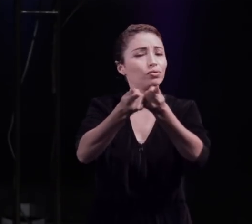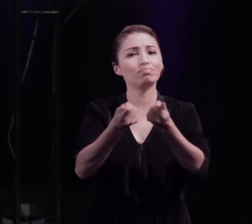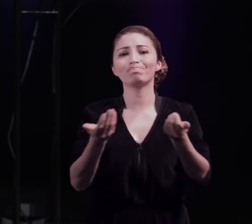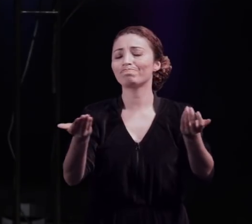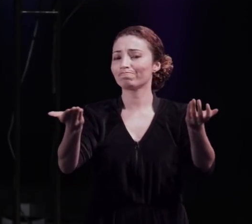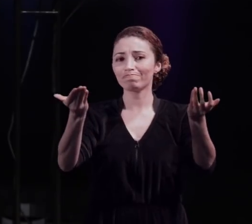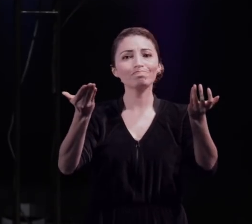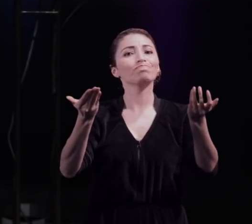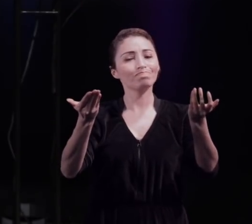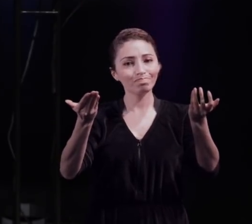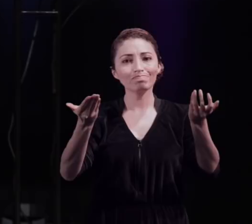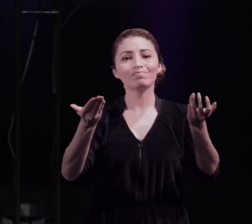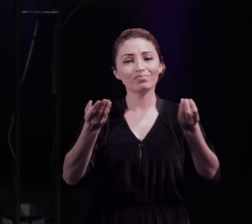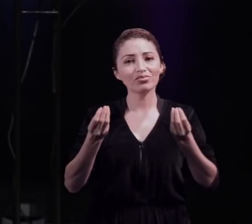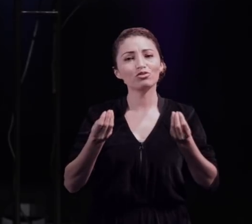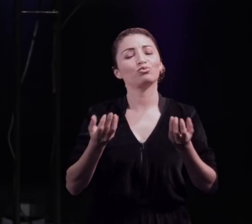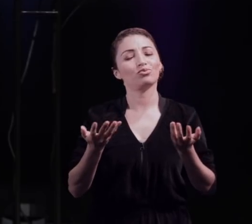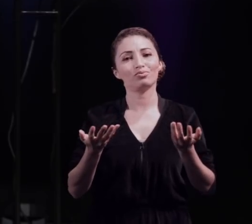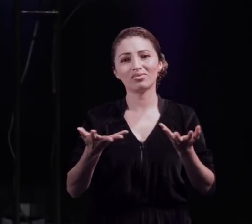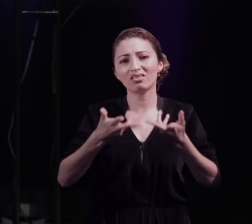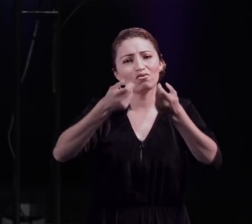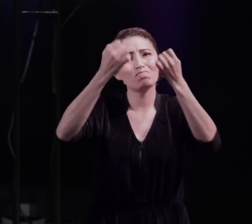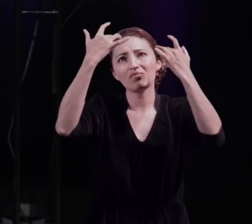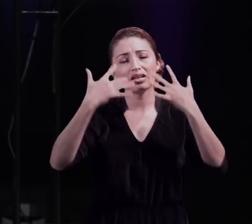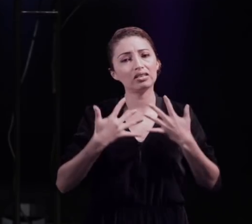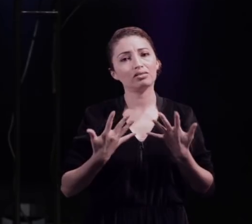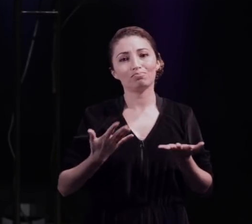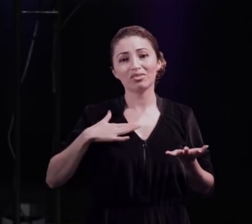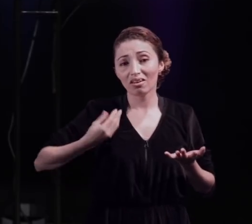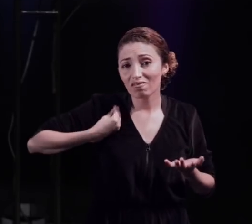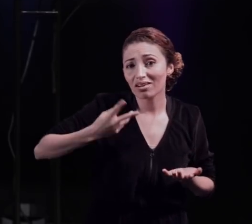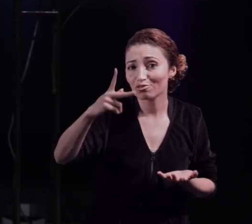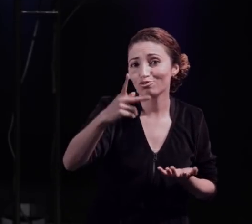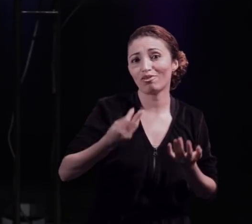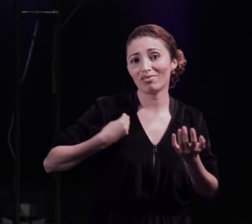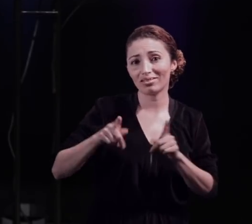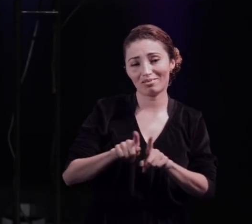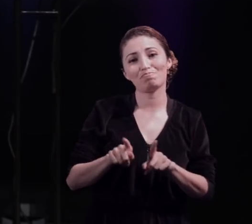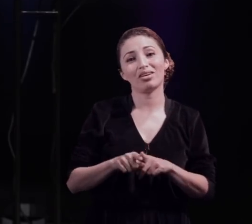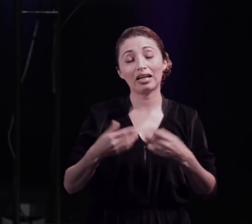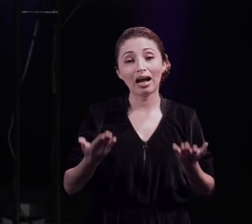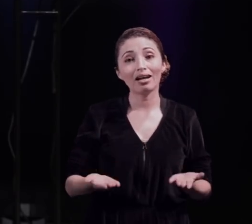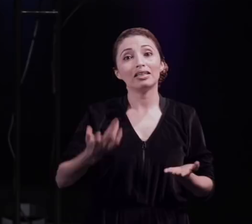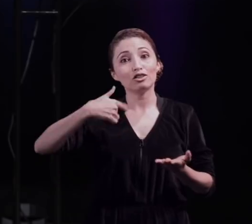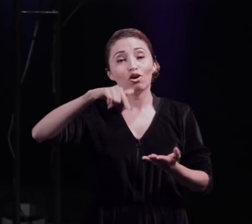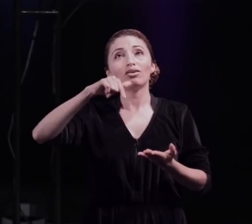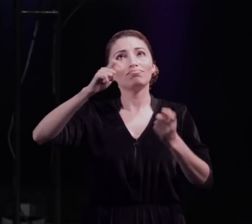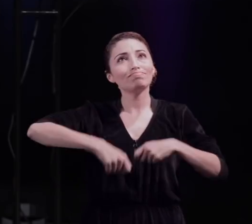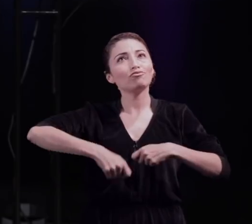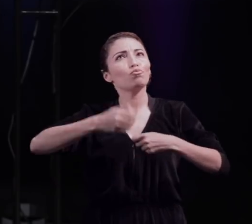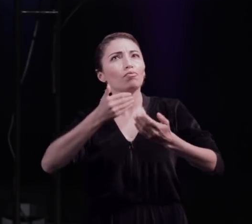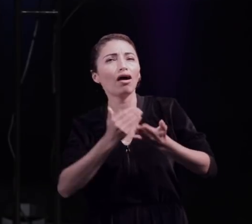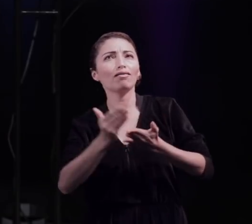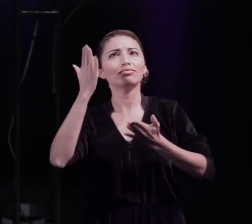diferença imensa fará na sua e na minha vida. E aí então, a gente começa a entender o caminho